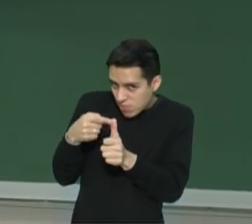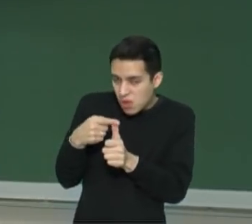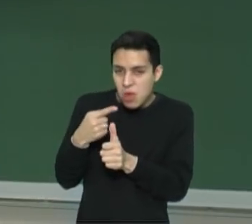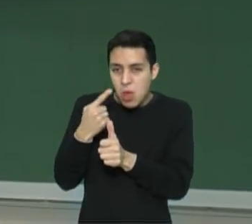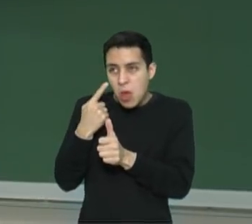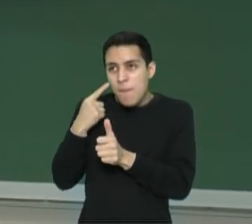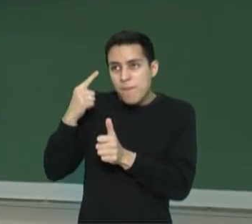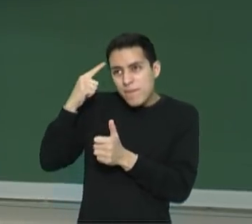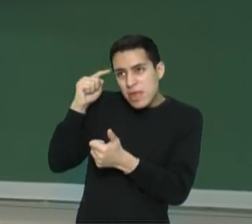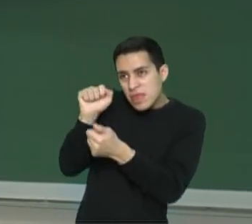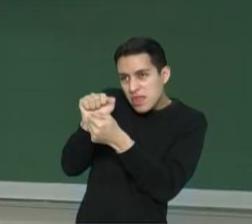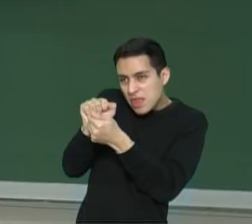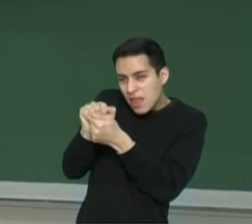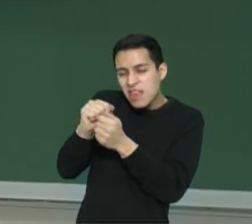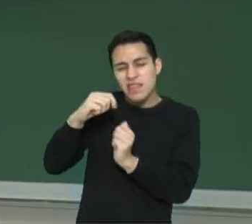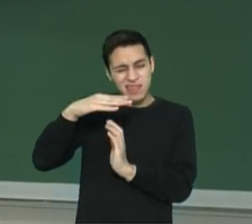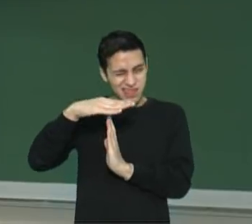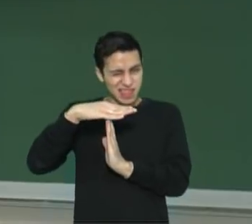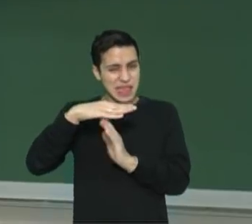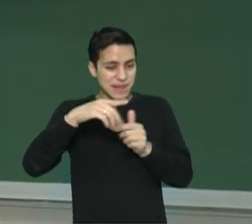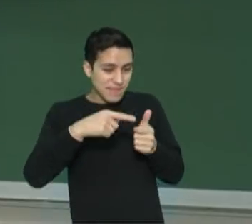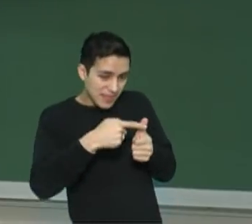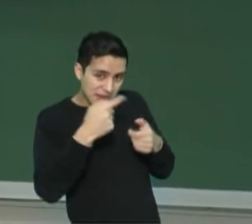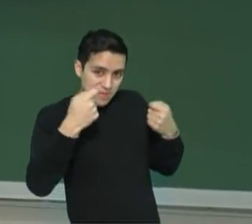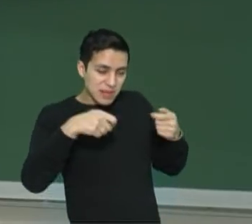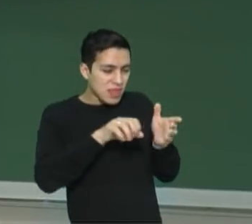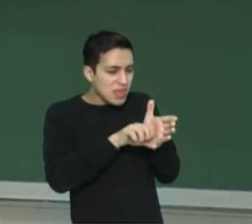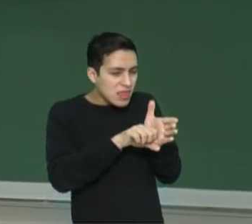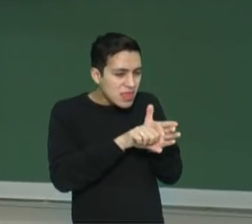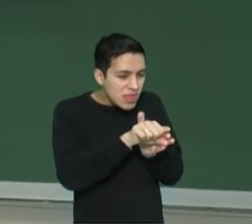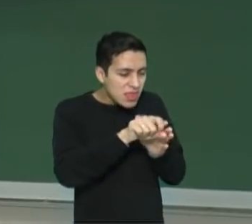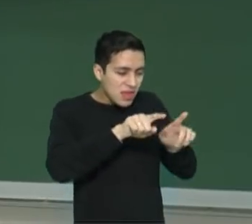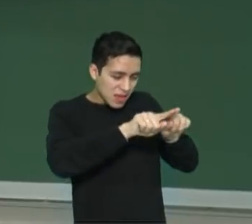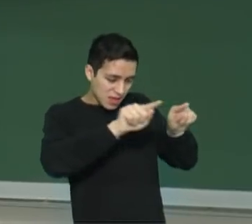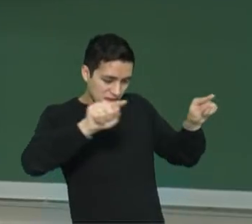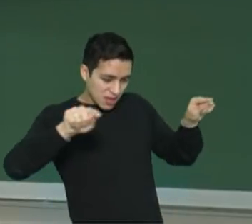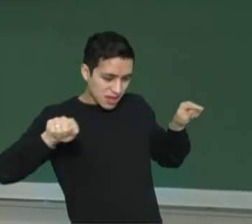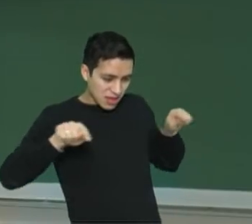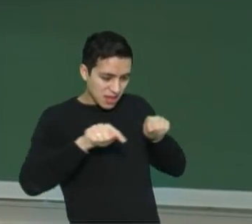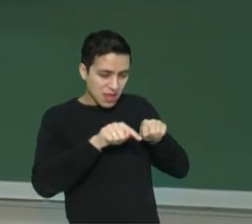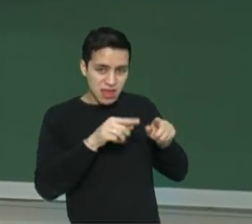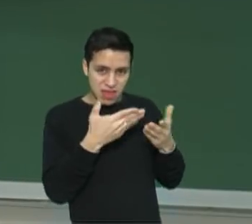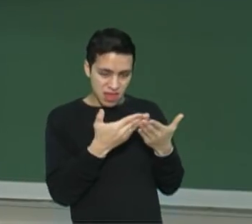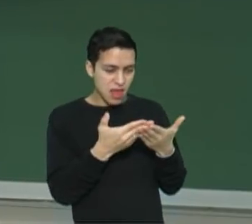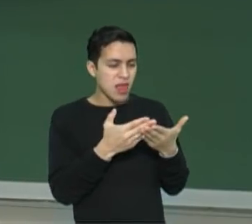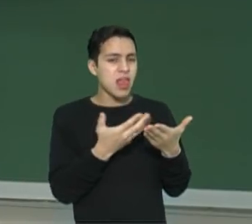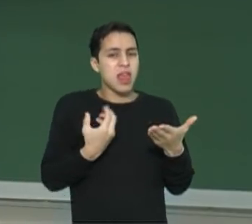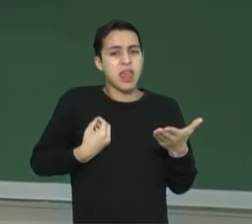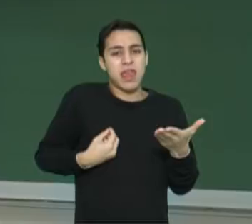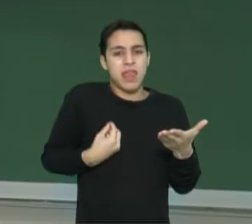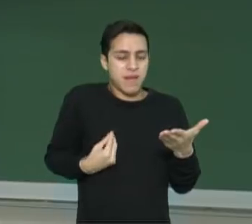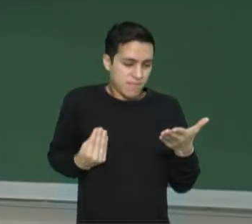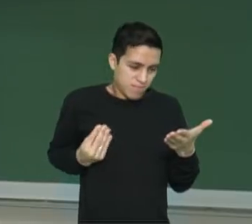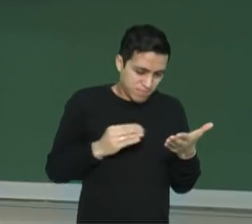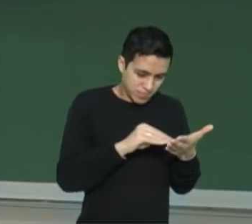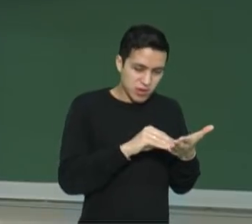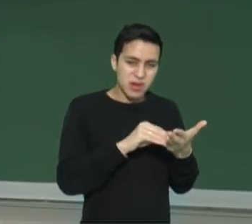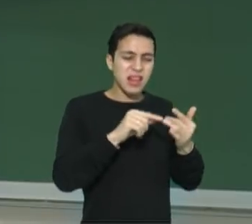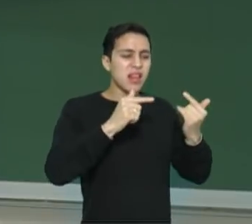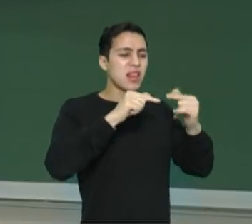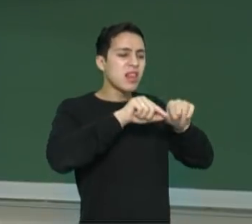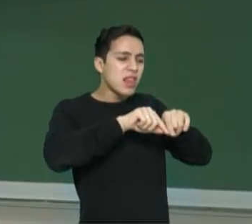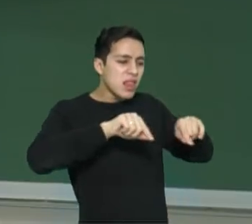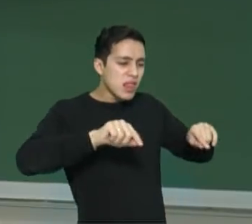e pensar comigo, você sabe que você tem que fazer o teu registro de frequência no Classroom, não é? É só clicar